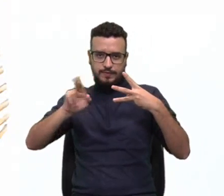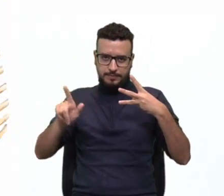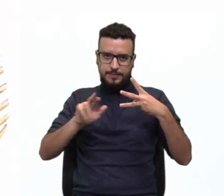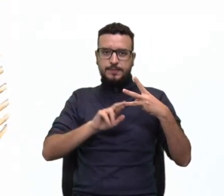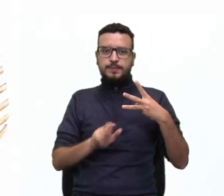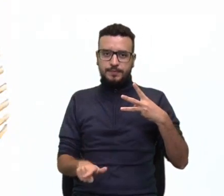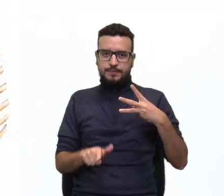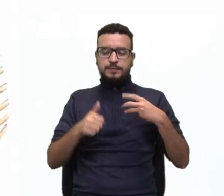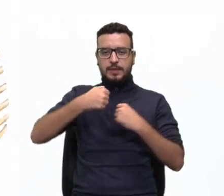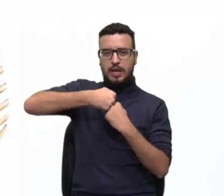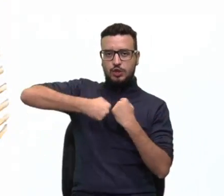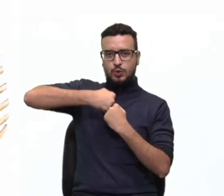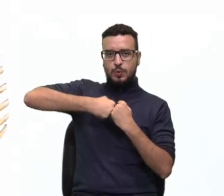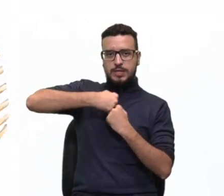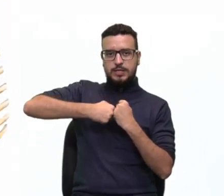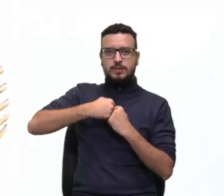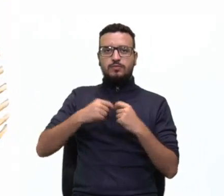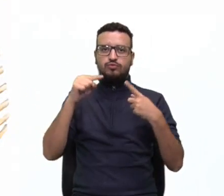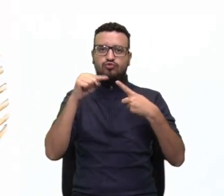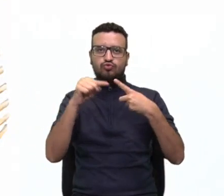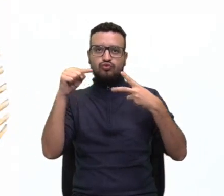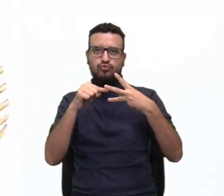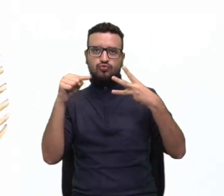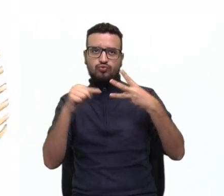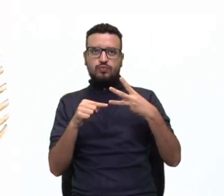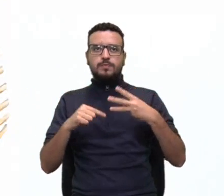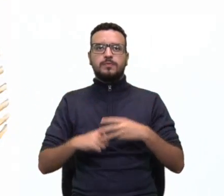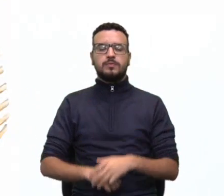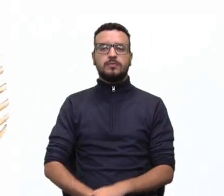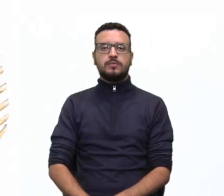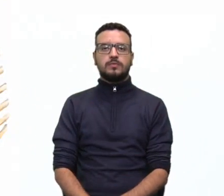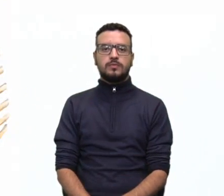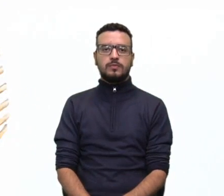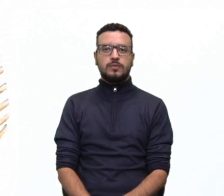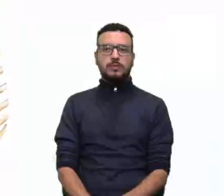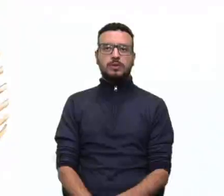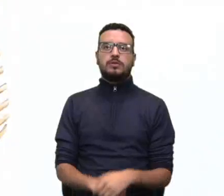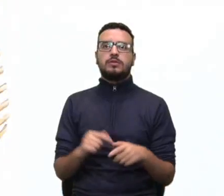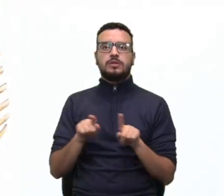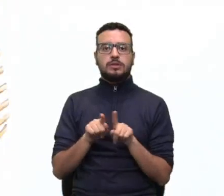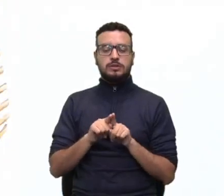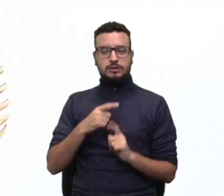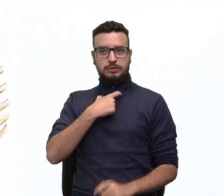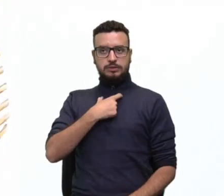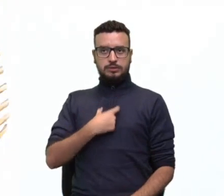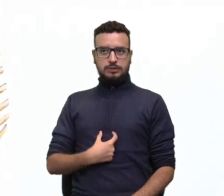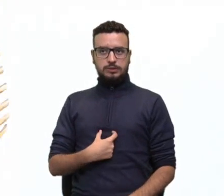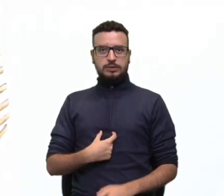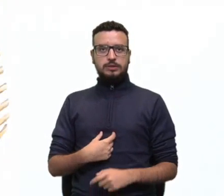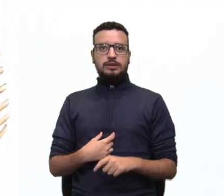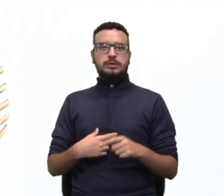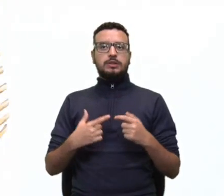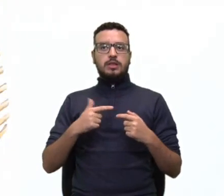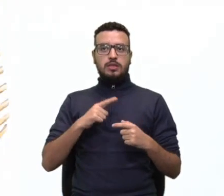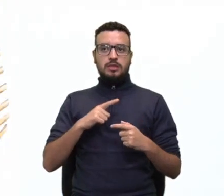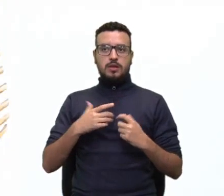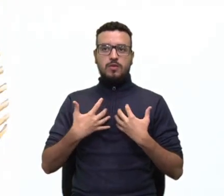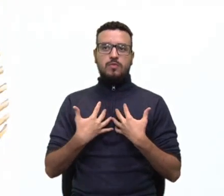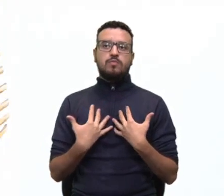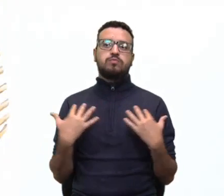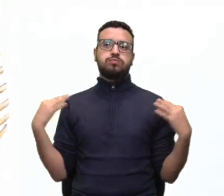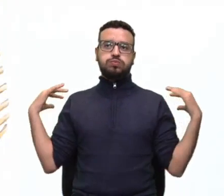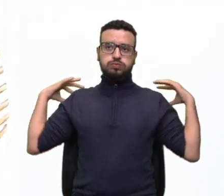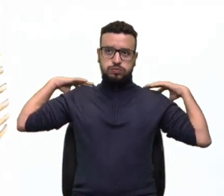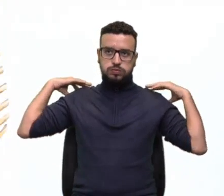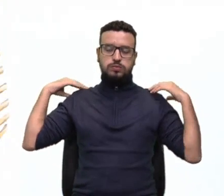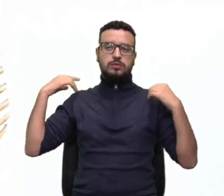articulações, ok? Bom, nessa região também não pode esquecer dos discos intervertebrais, tá? Que